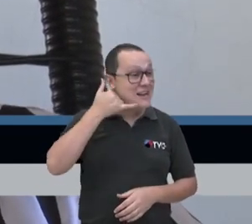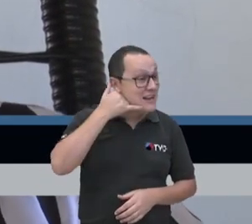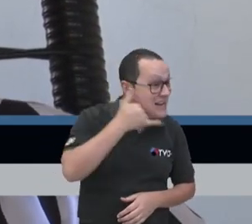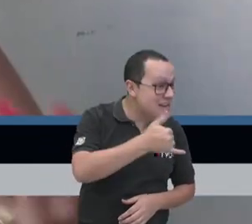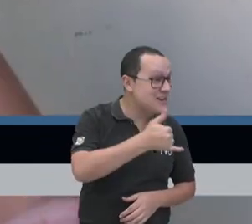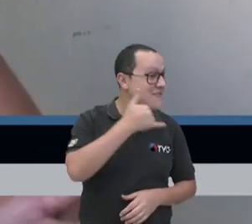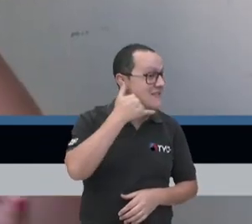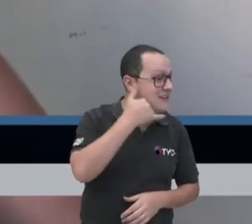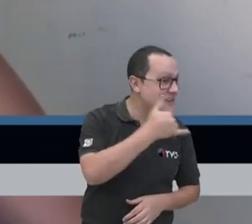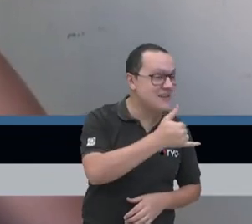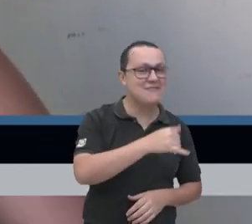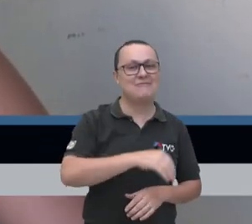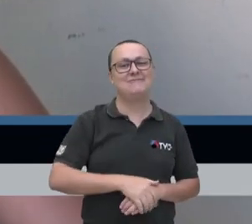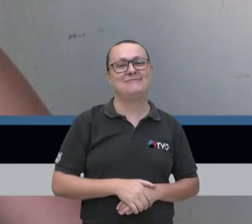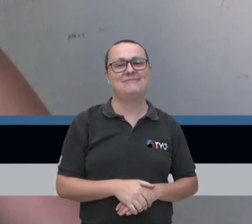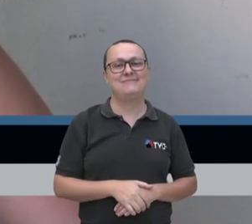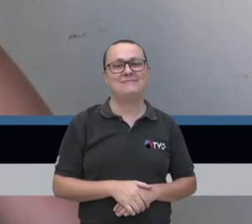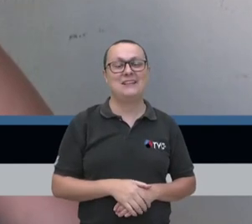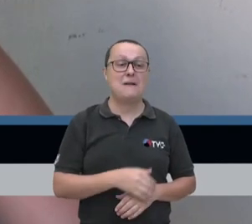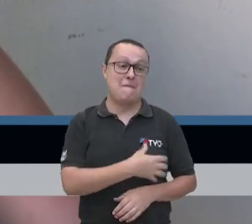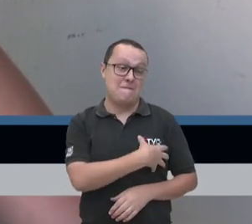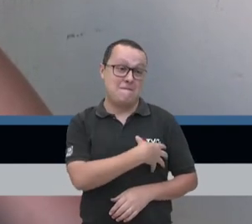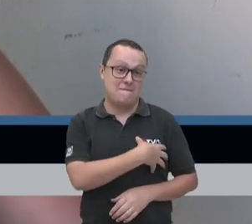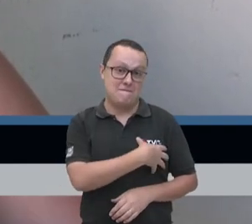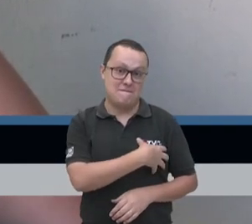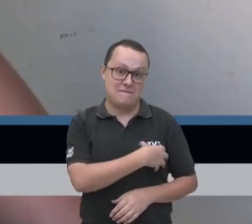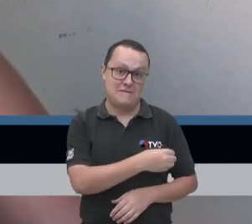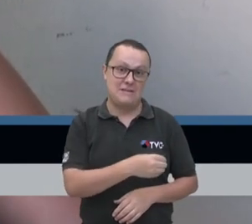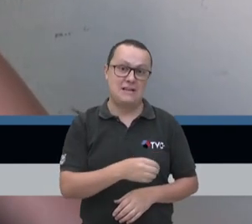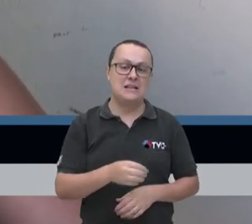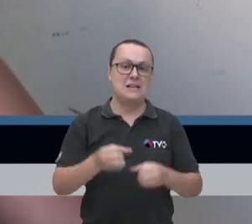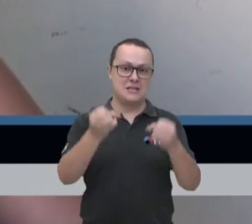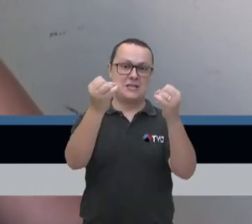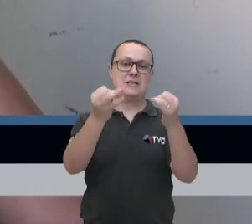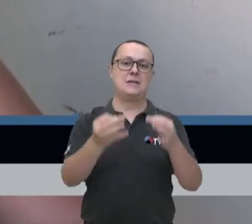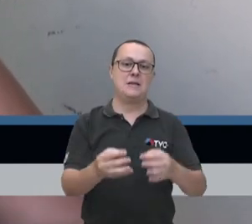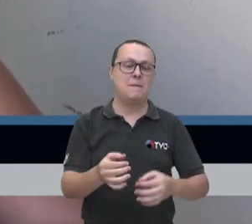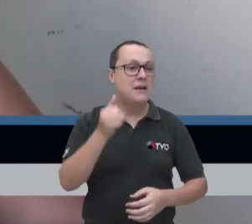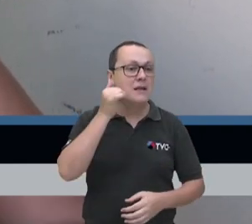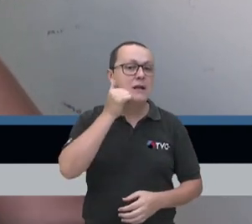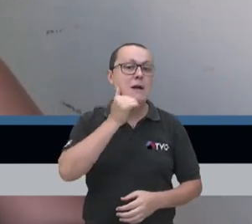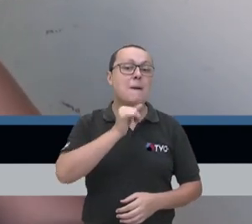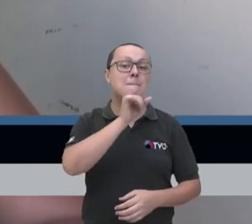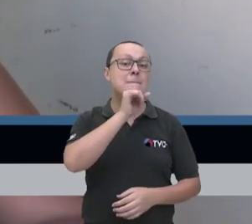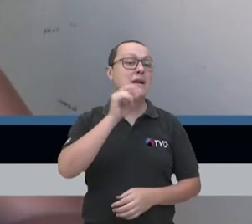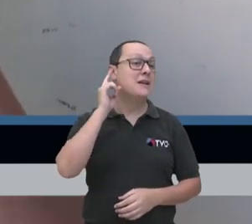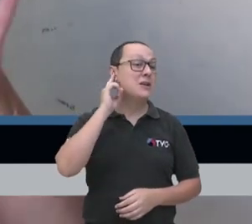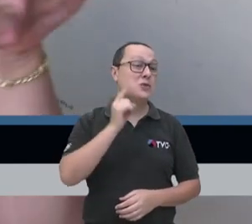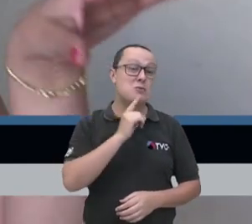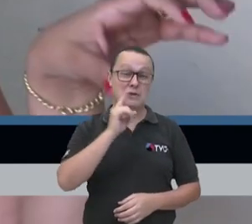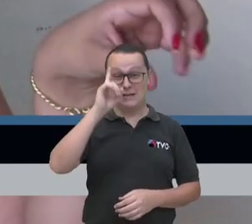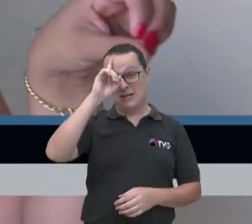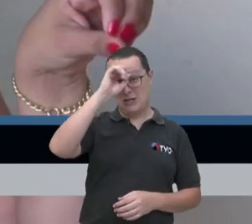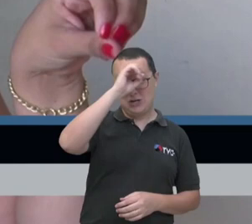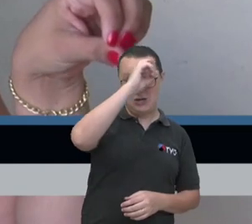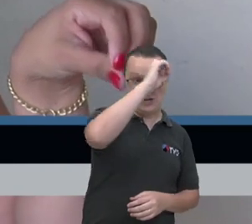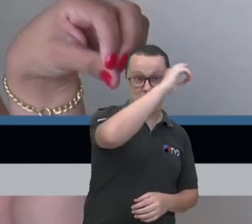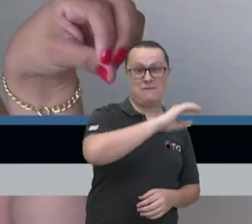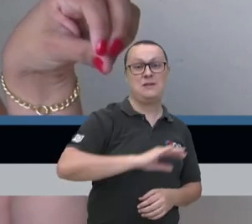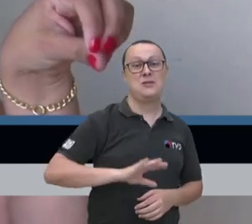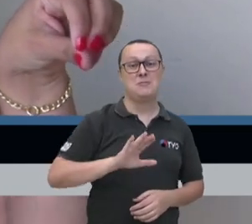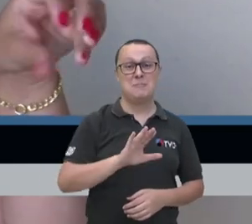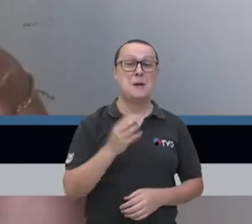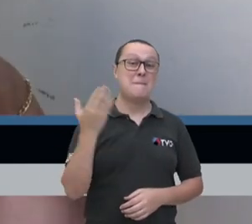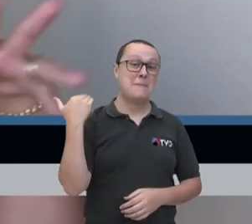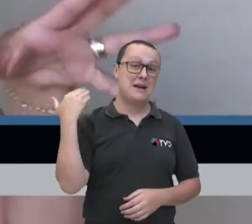ligando. Angélica ainda conta como é para ela ter uma mãe surda. E diz que sofreu preconceito na infância pela